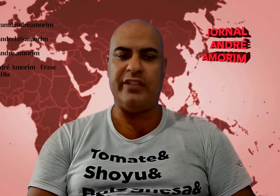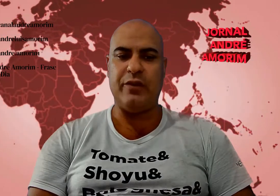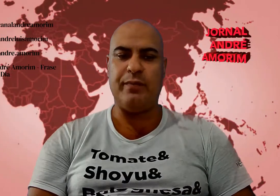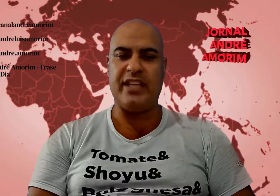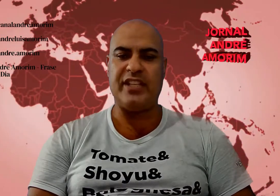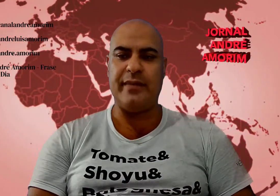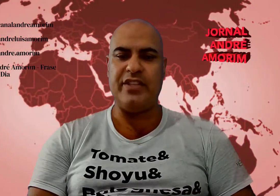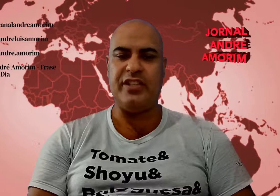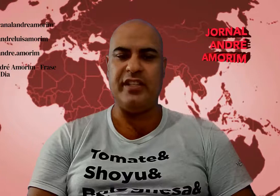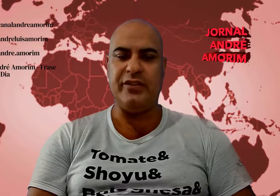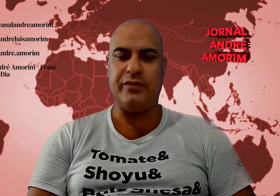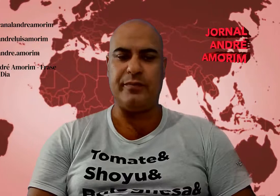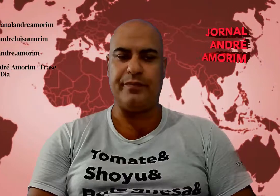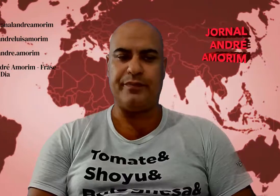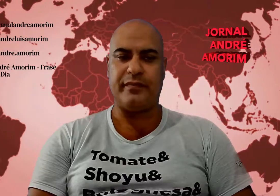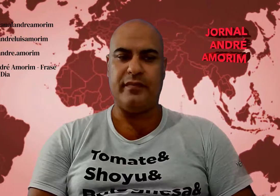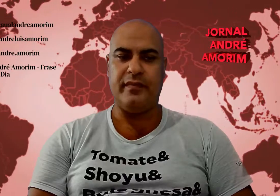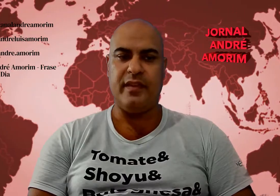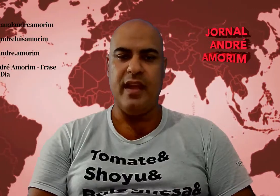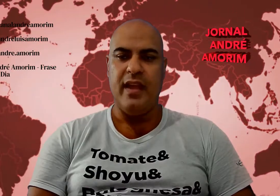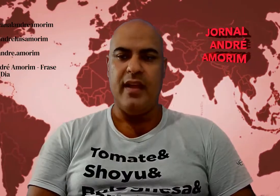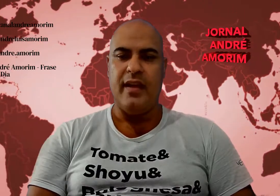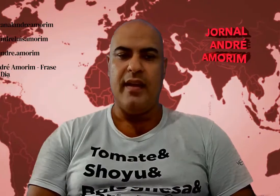do qual saiu praticamente ileso.